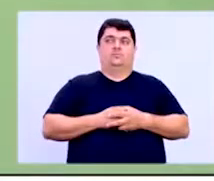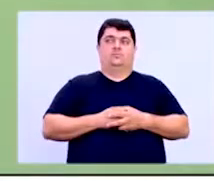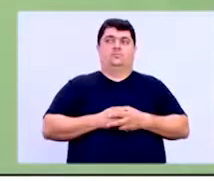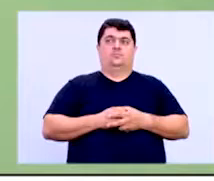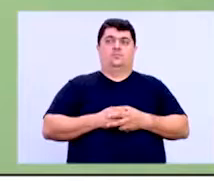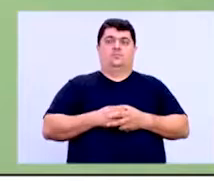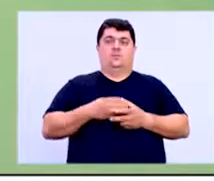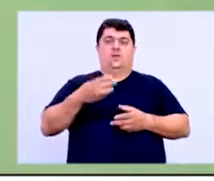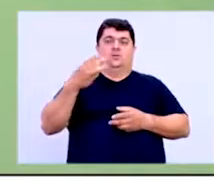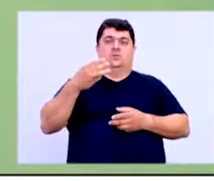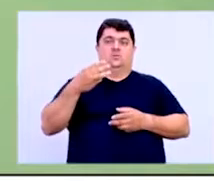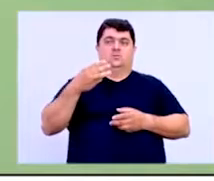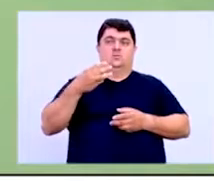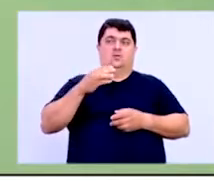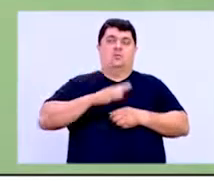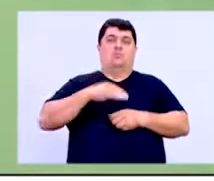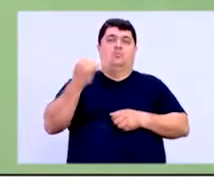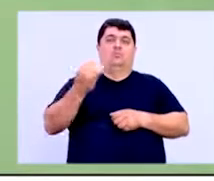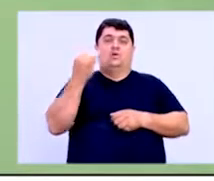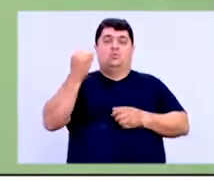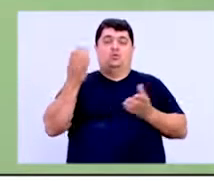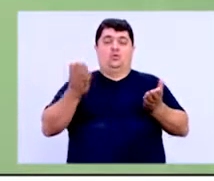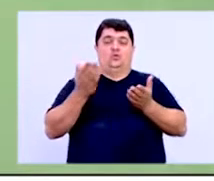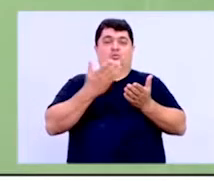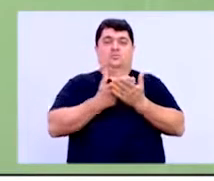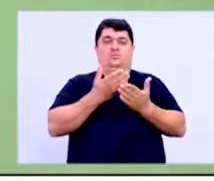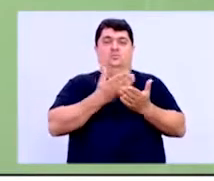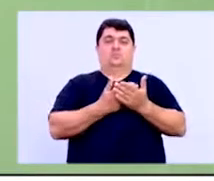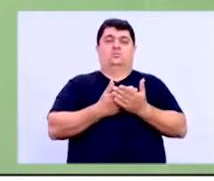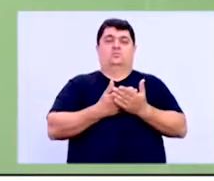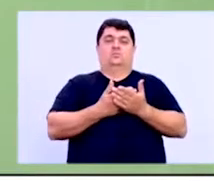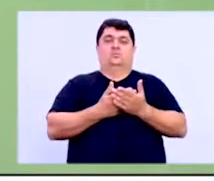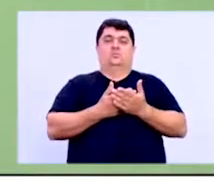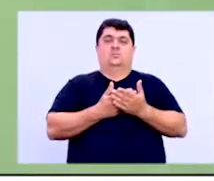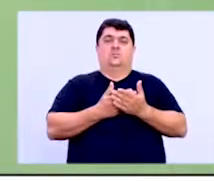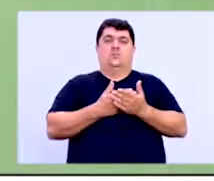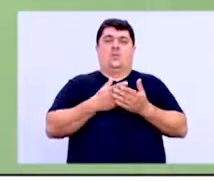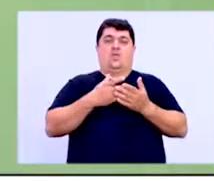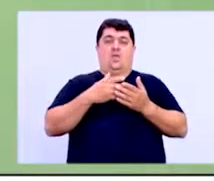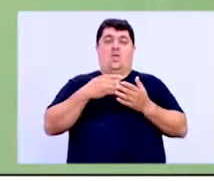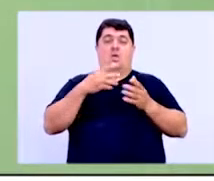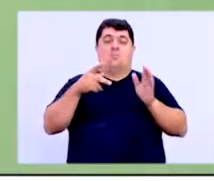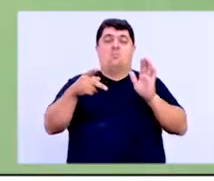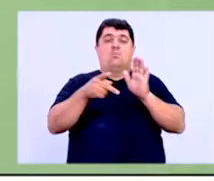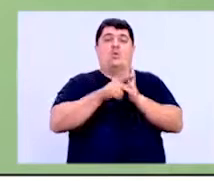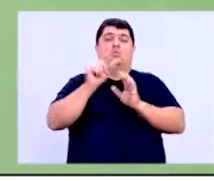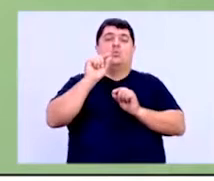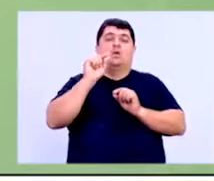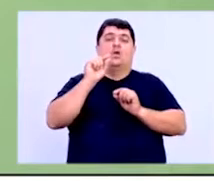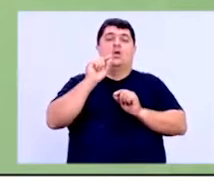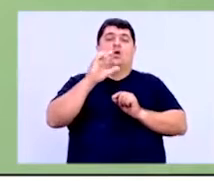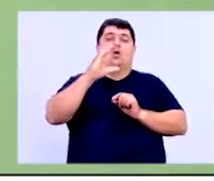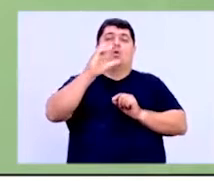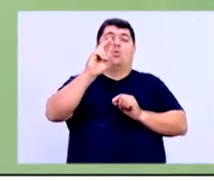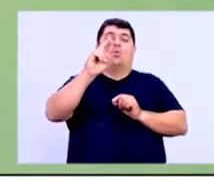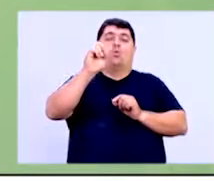o terceiro e o mais importante para a nossa aula de hoje, que é o quê? Um método baseado nos